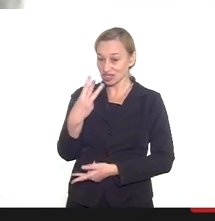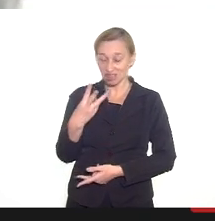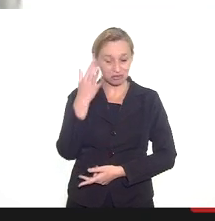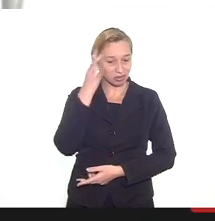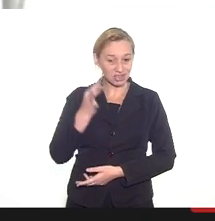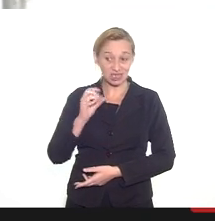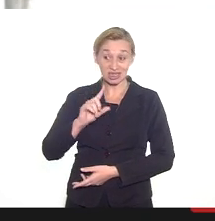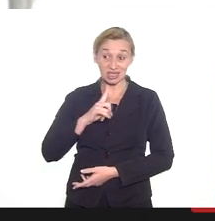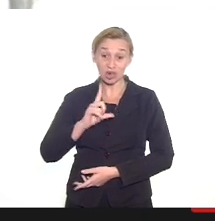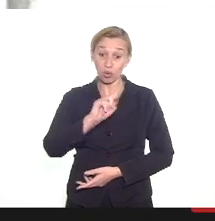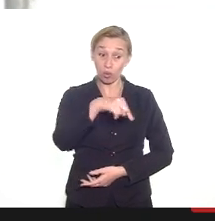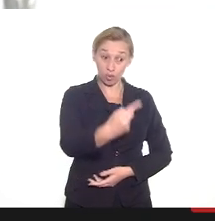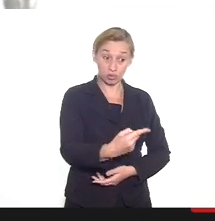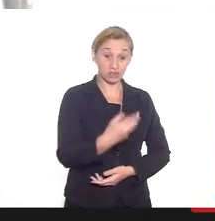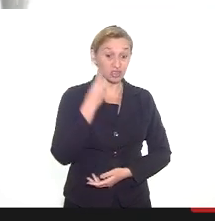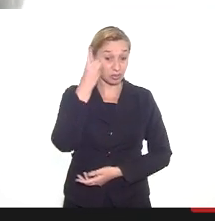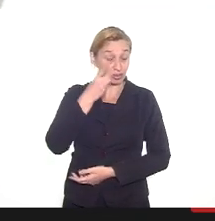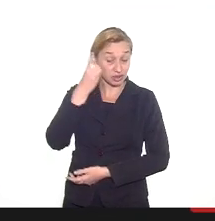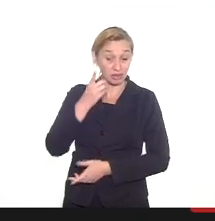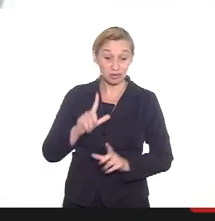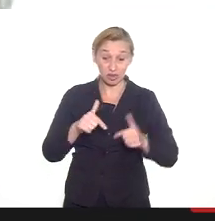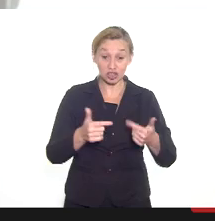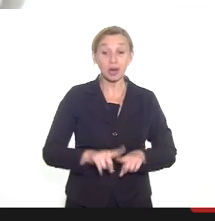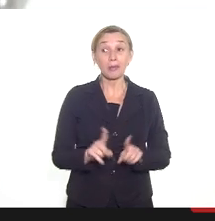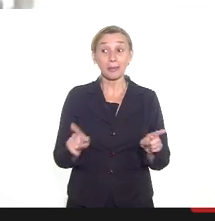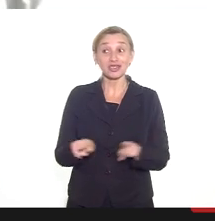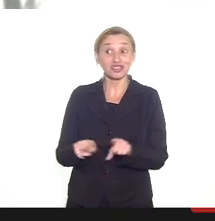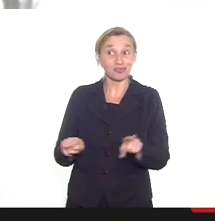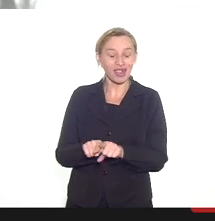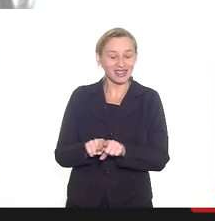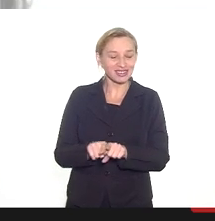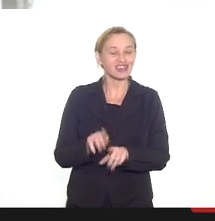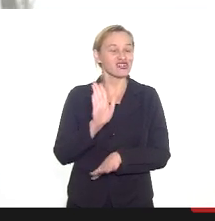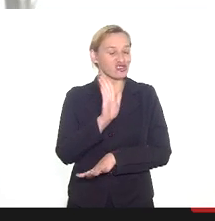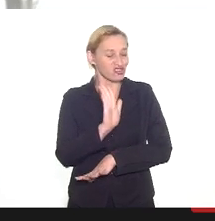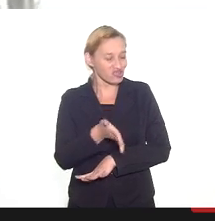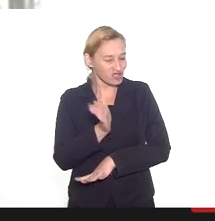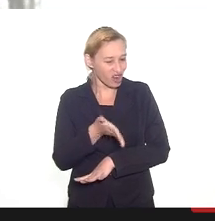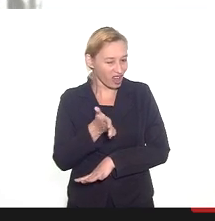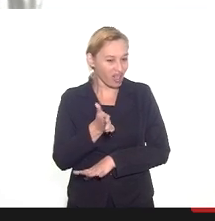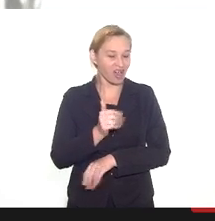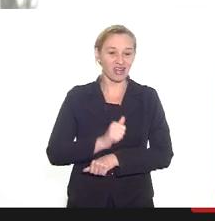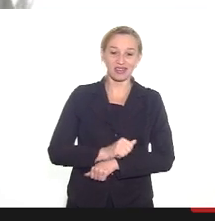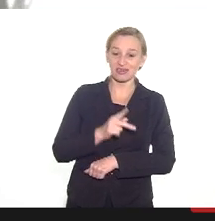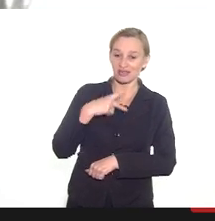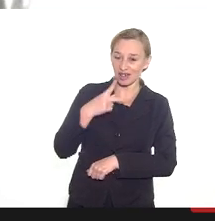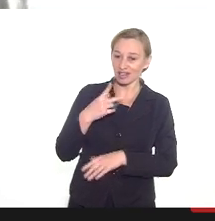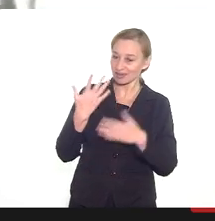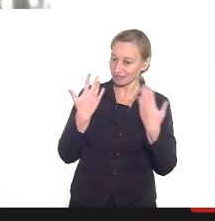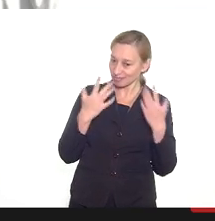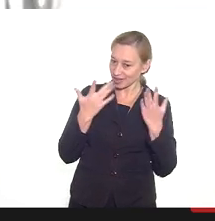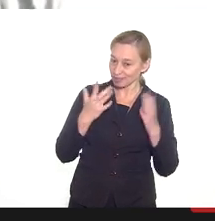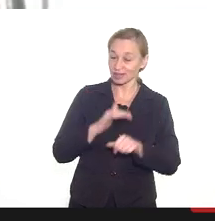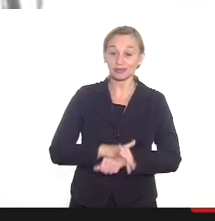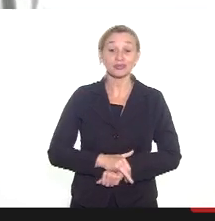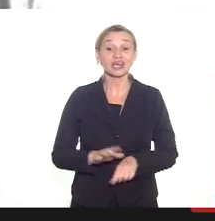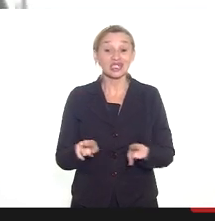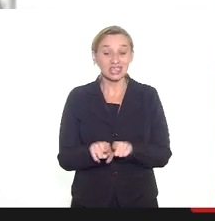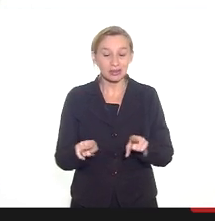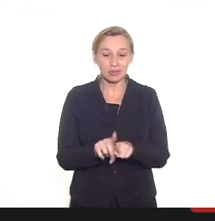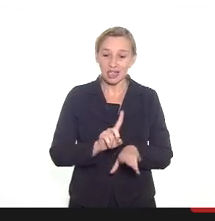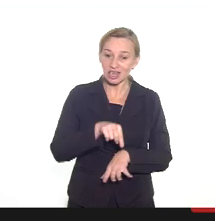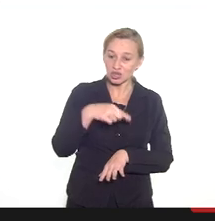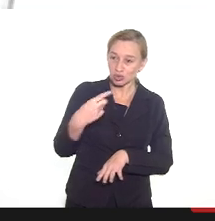presente nesse ato, mas também já transmito aqui a minha saudação. Cumprimento as